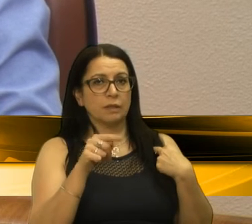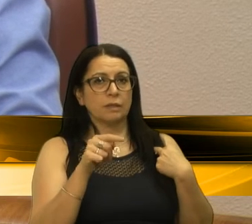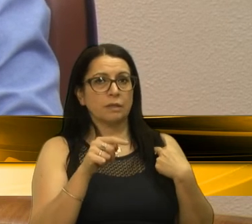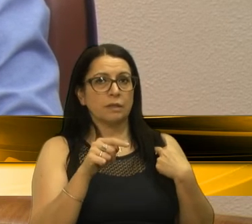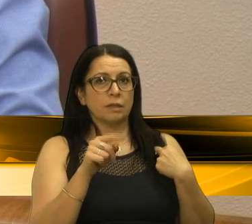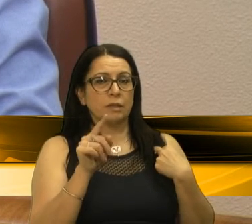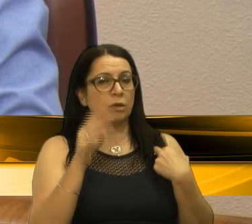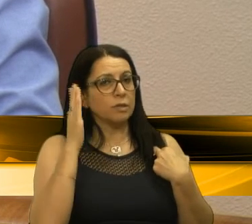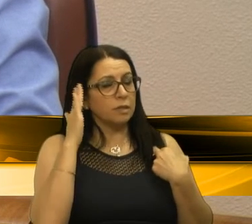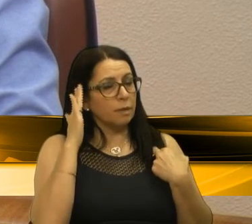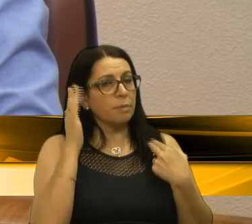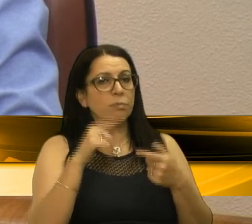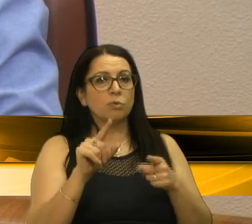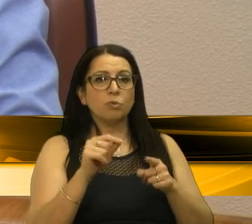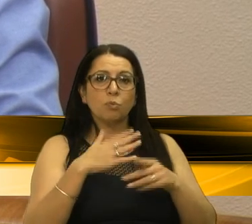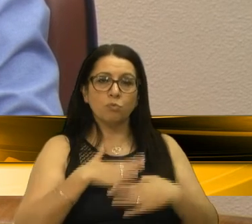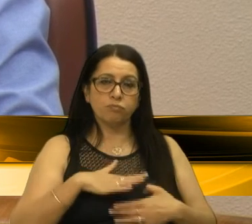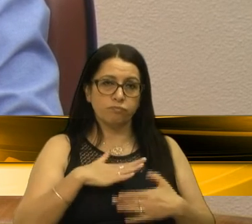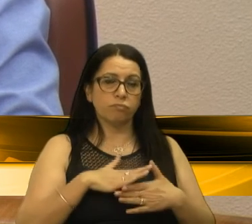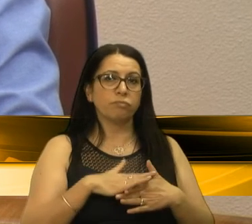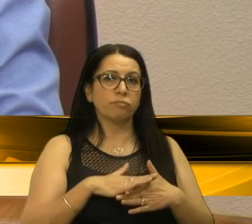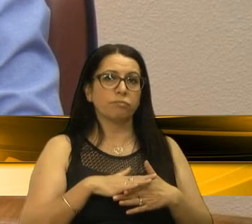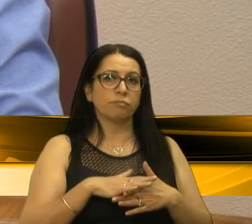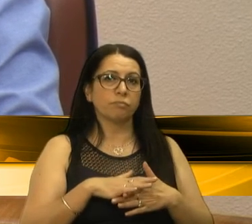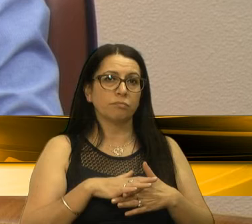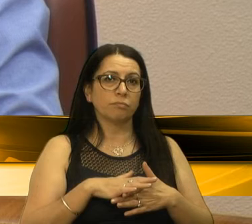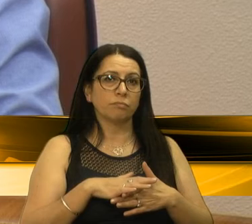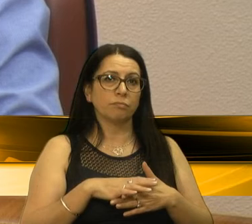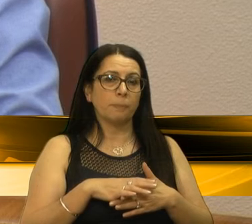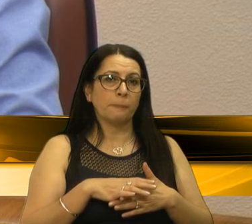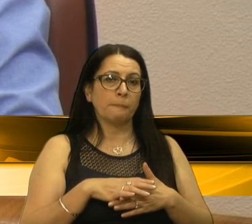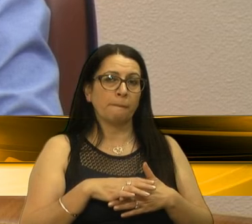nós sabemos com tranquilidade